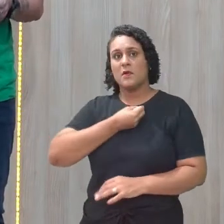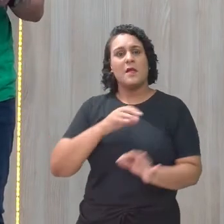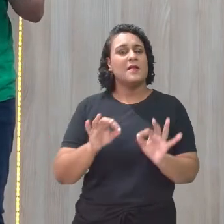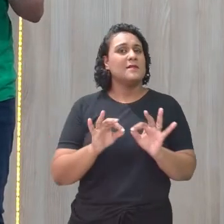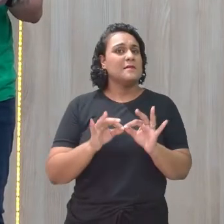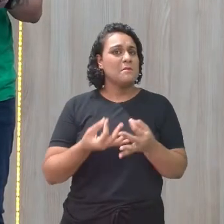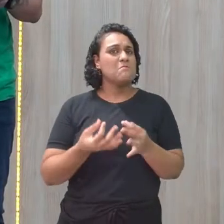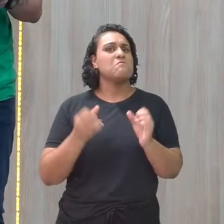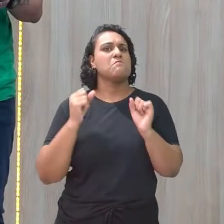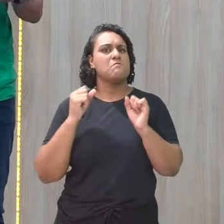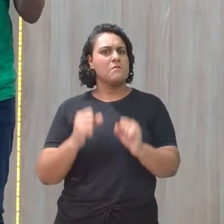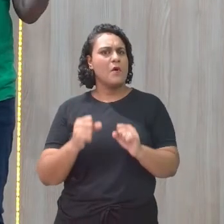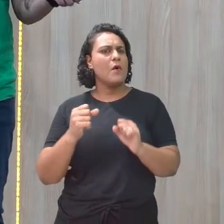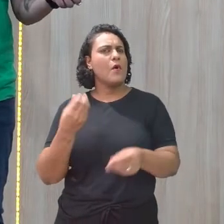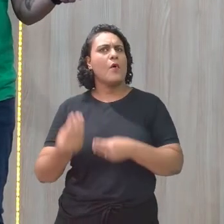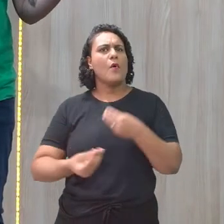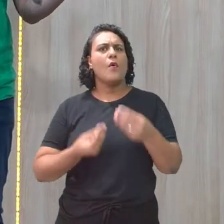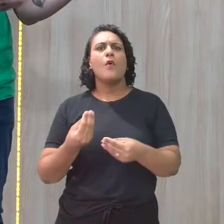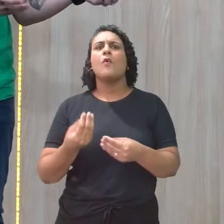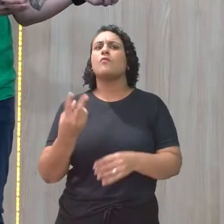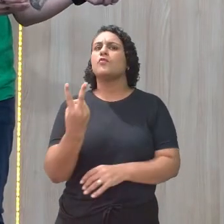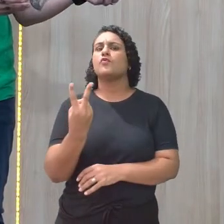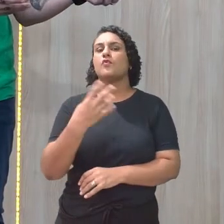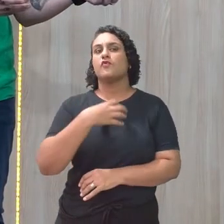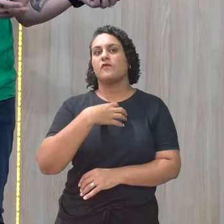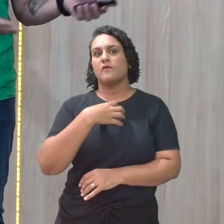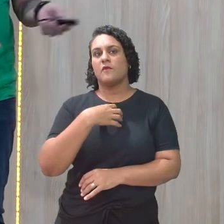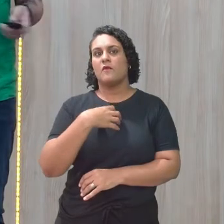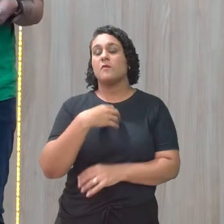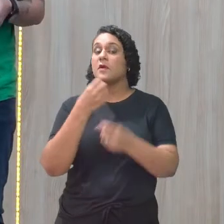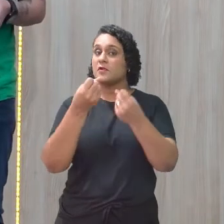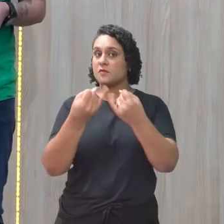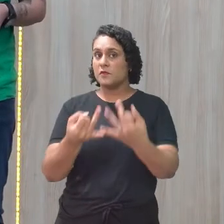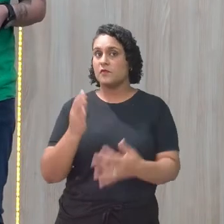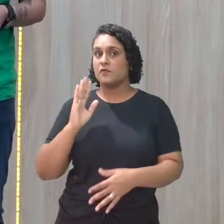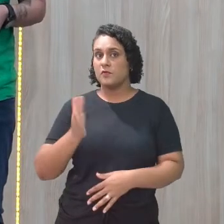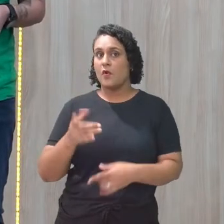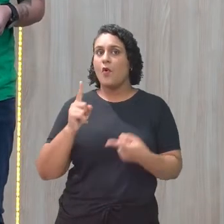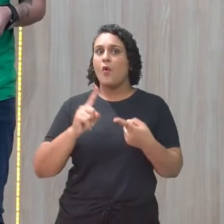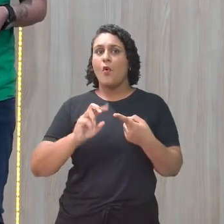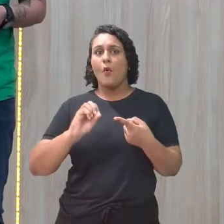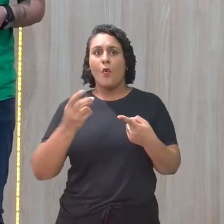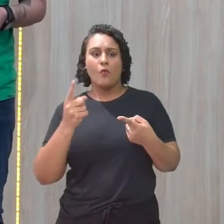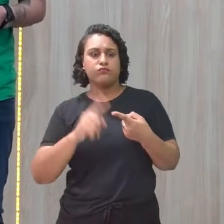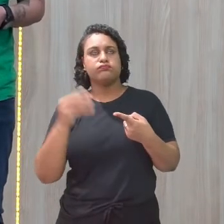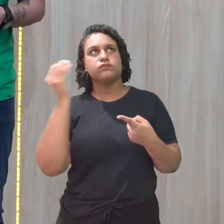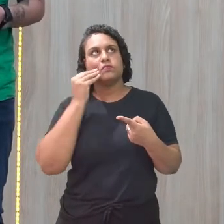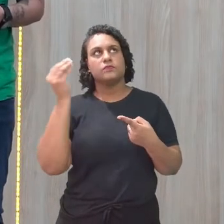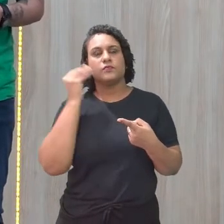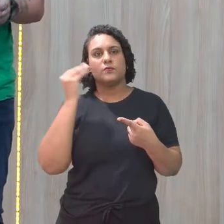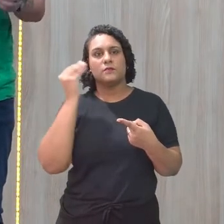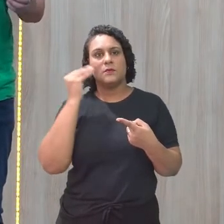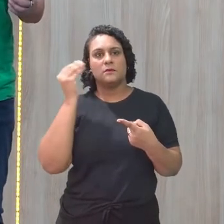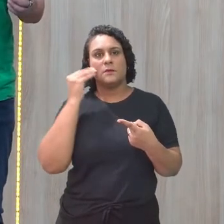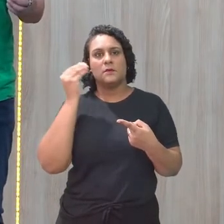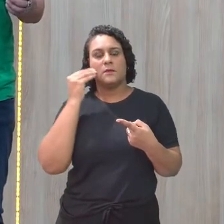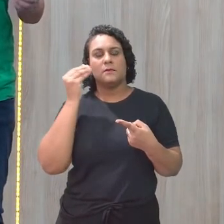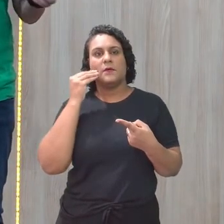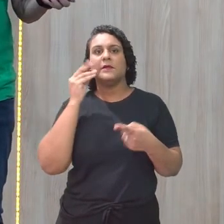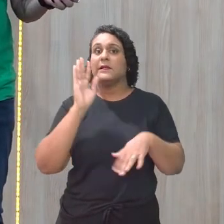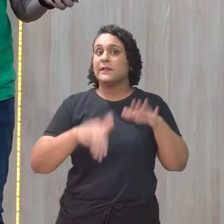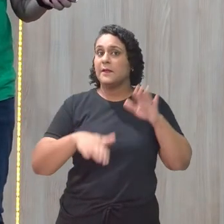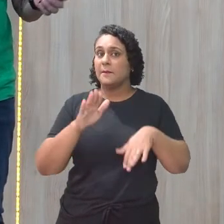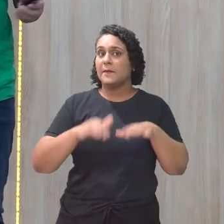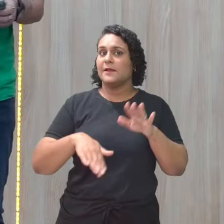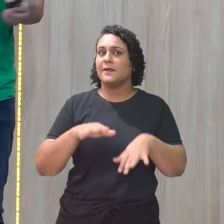simplesmente podem ser obtidos de duas formas, como a gente falou aqui na aula. Ou eu fico tentando, tentativa e erro, dependendo da